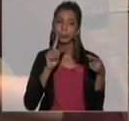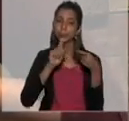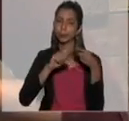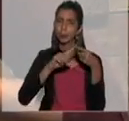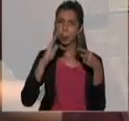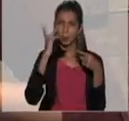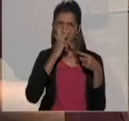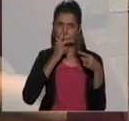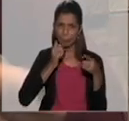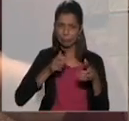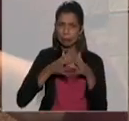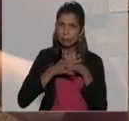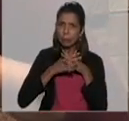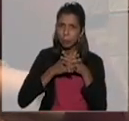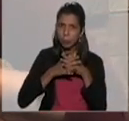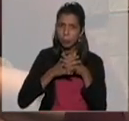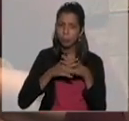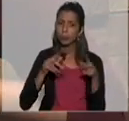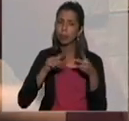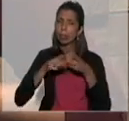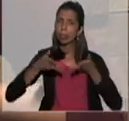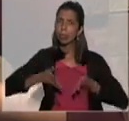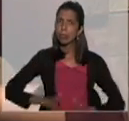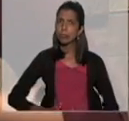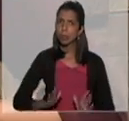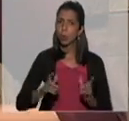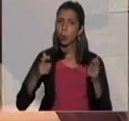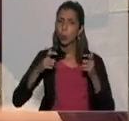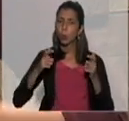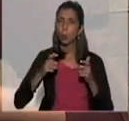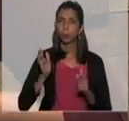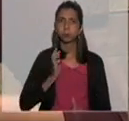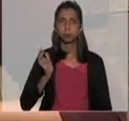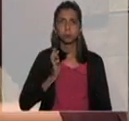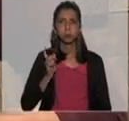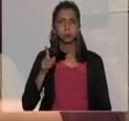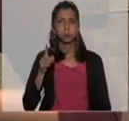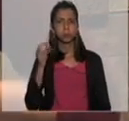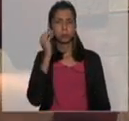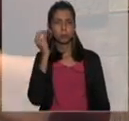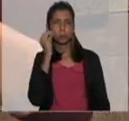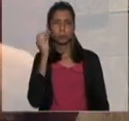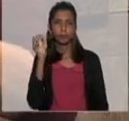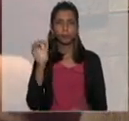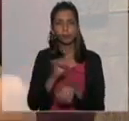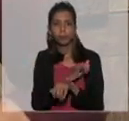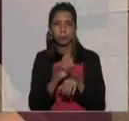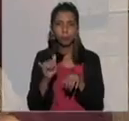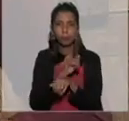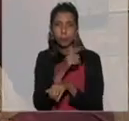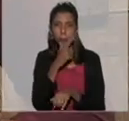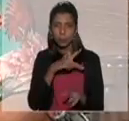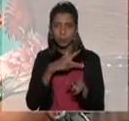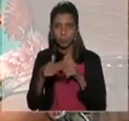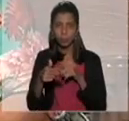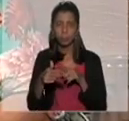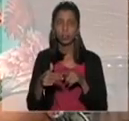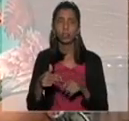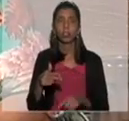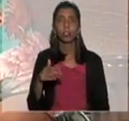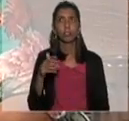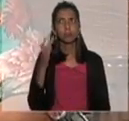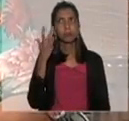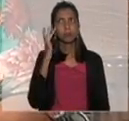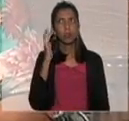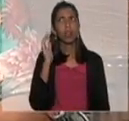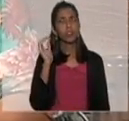a beleza te atrapalhou e ter nascido em berço esplêndido você teve que driblar muita coisa para vencer eu